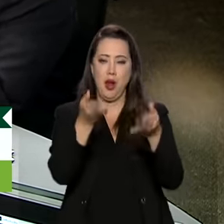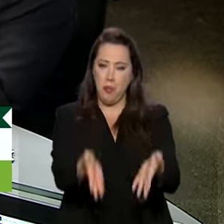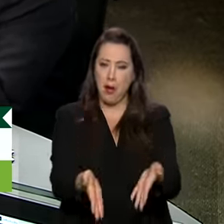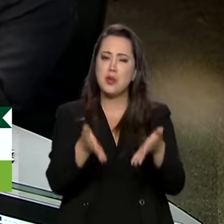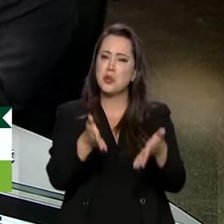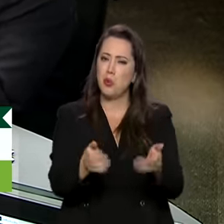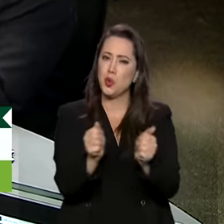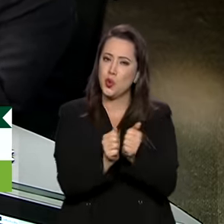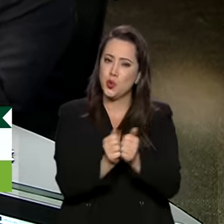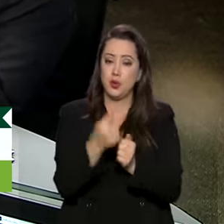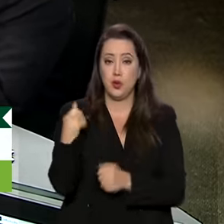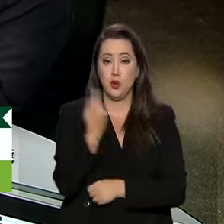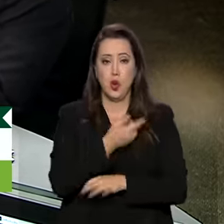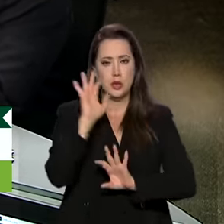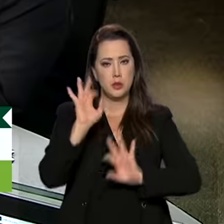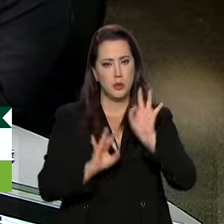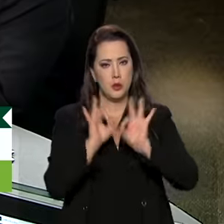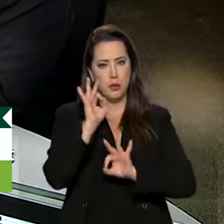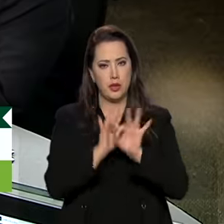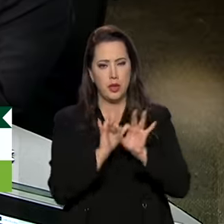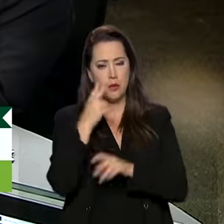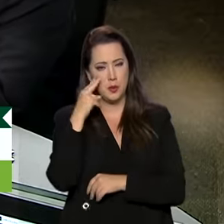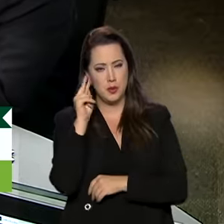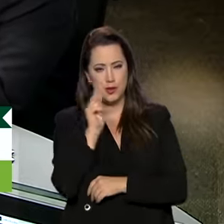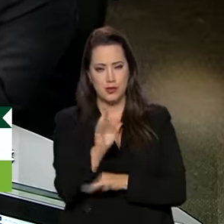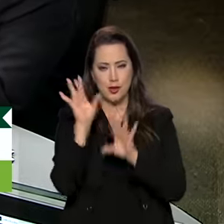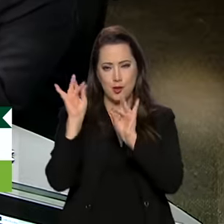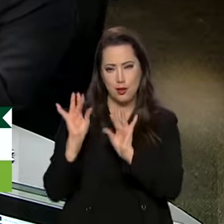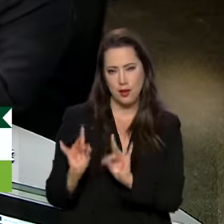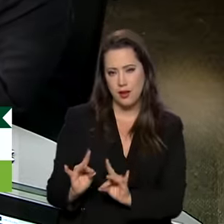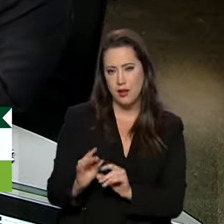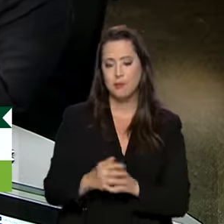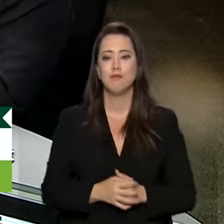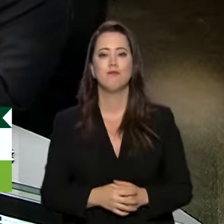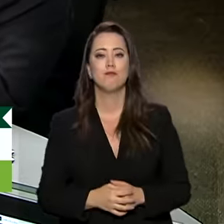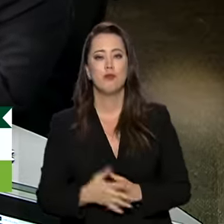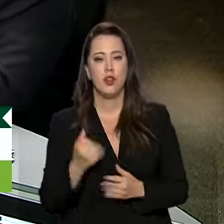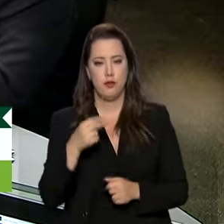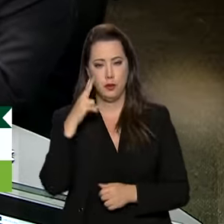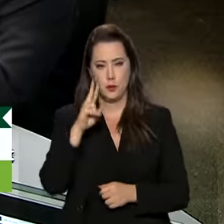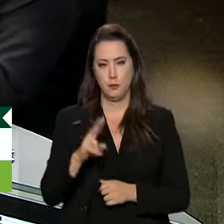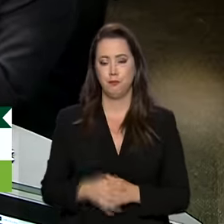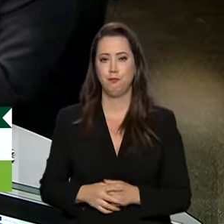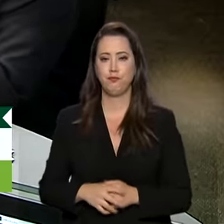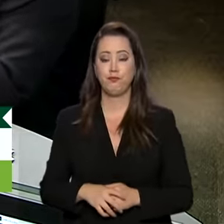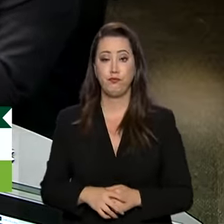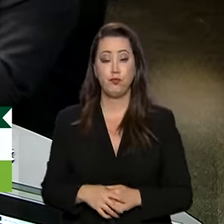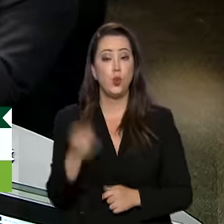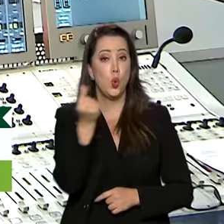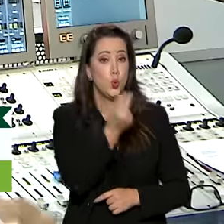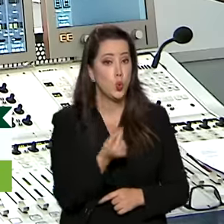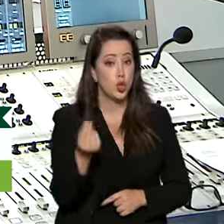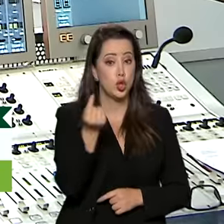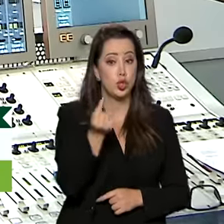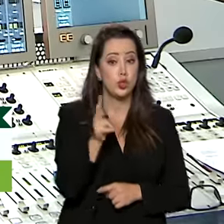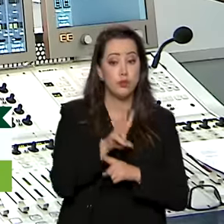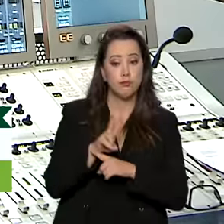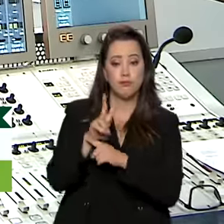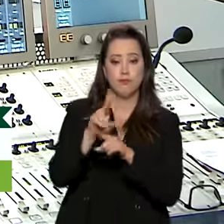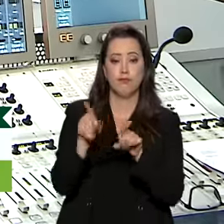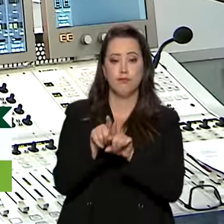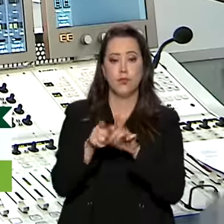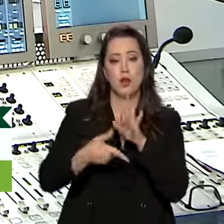mais nova linha de crédito nós preparamos uma reportagem com mais detalhes sobre a medida vamos ver os créditos do Gelo caixa